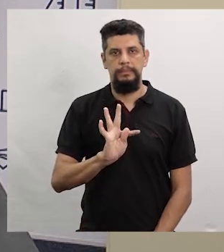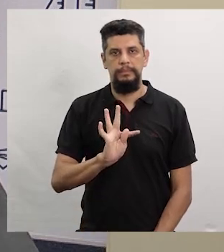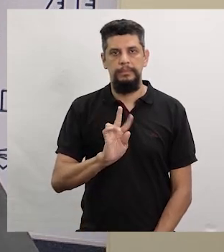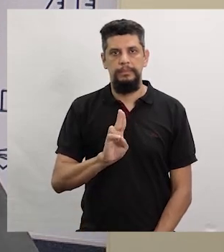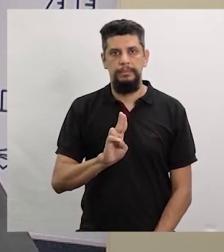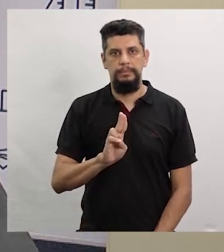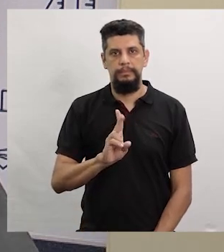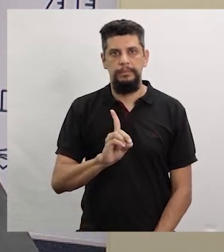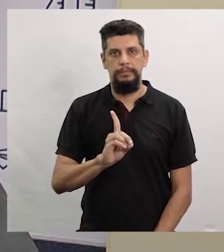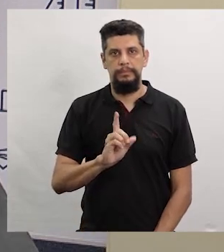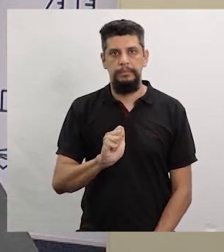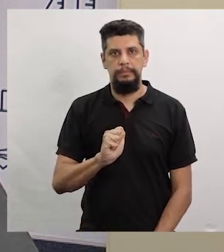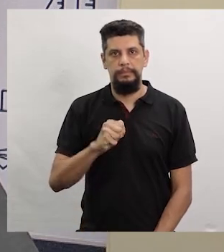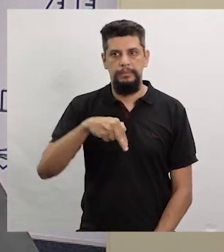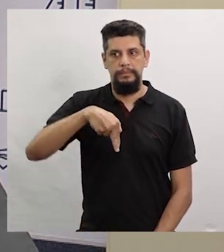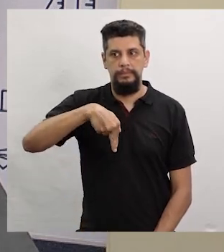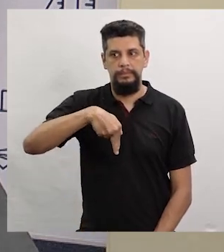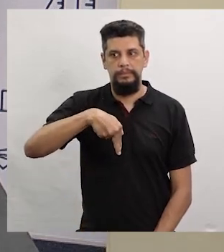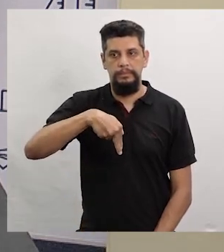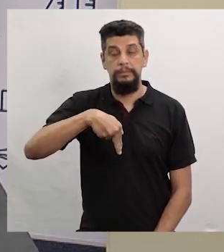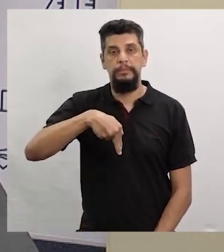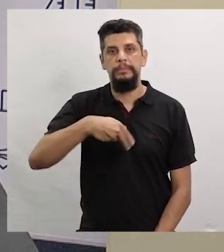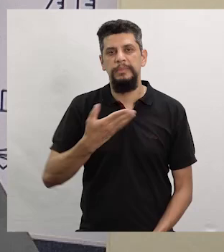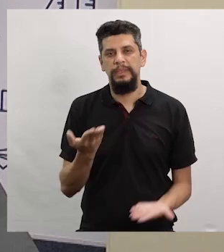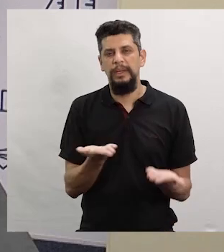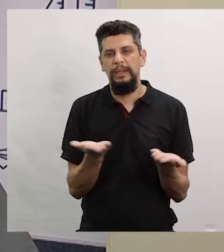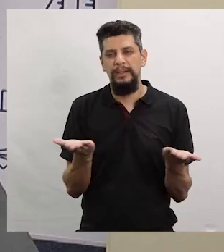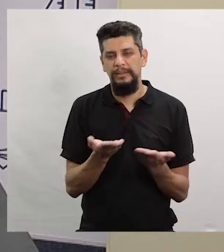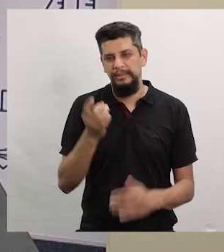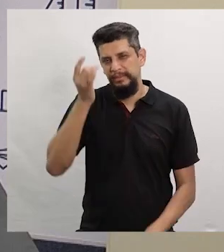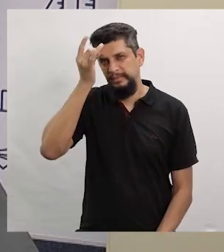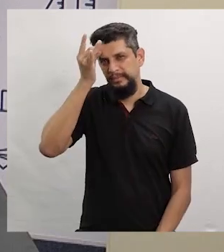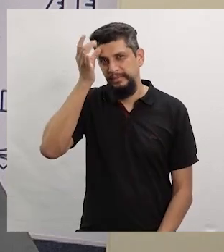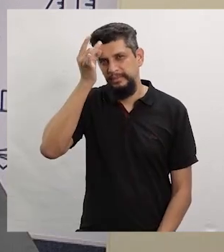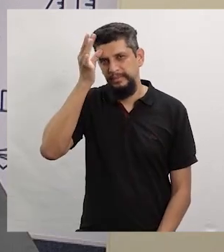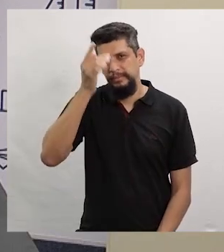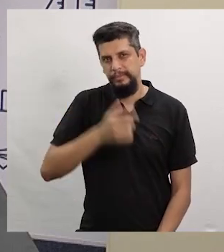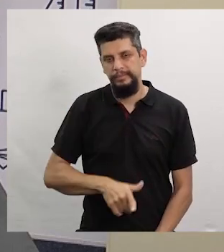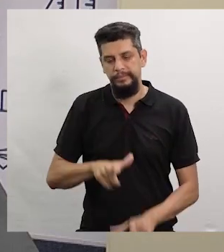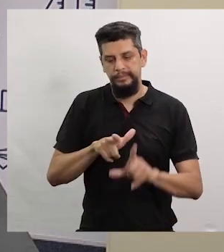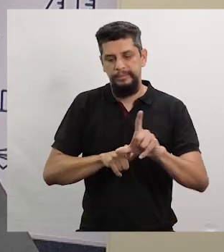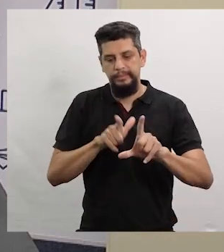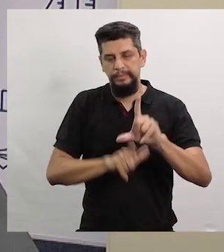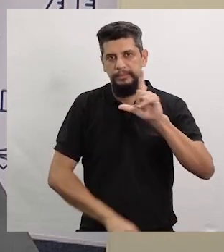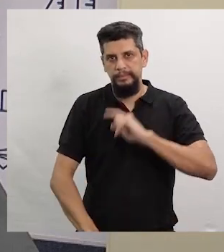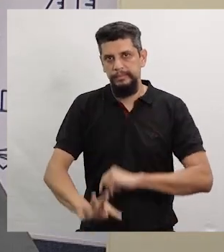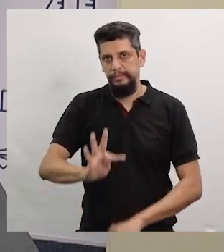estudando hum agora tá muito fácil né letra T